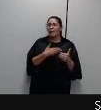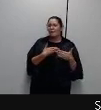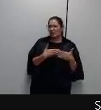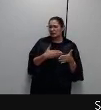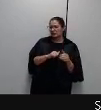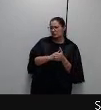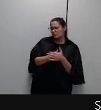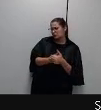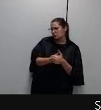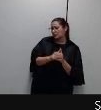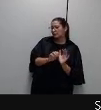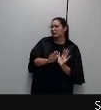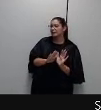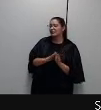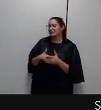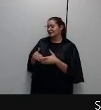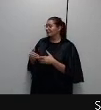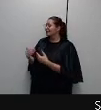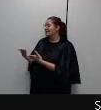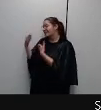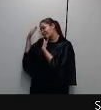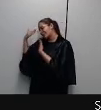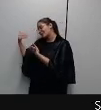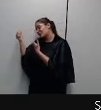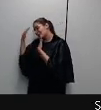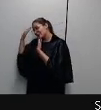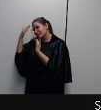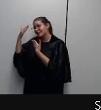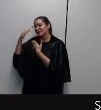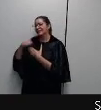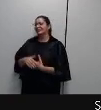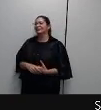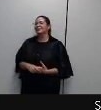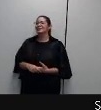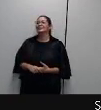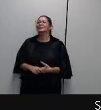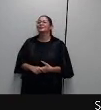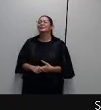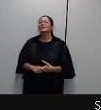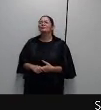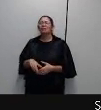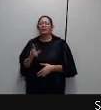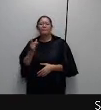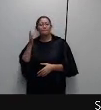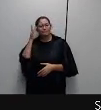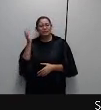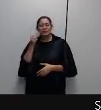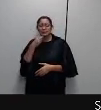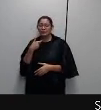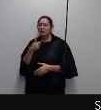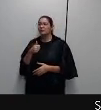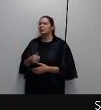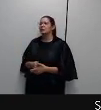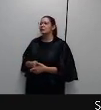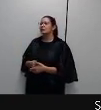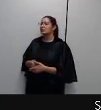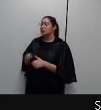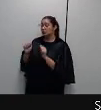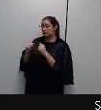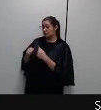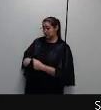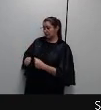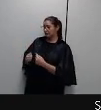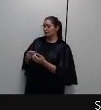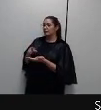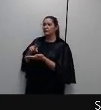o não eu agradeço eu trouxe mais bem eu acho que está estabelecida divergência o ministro Napoleão